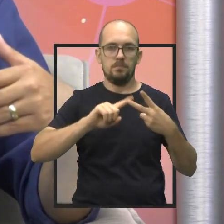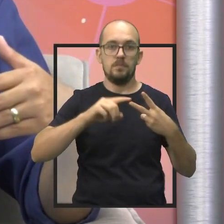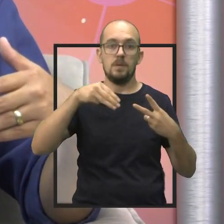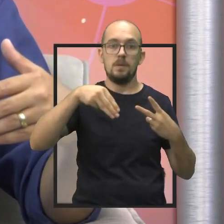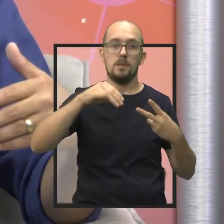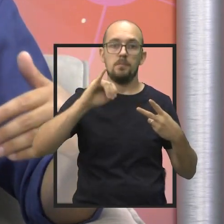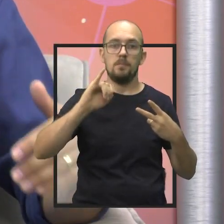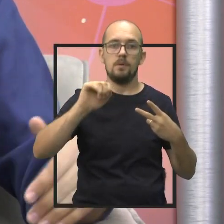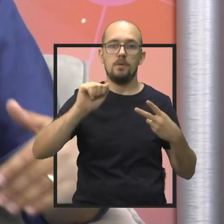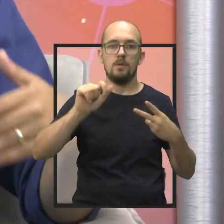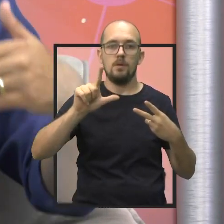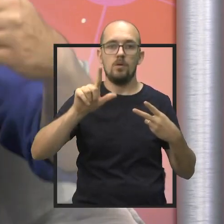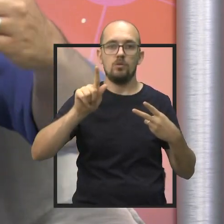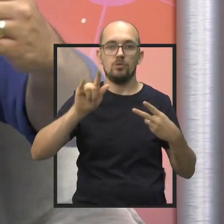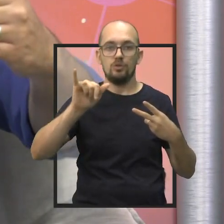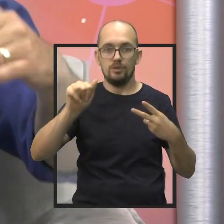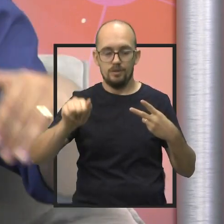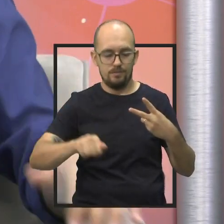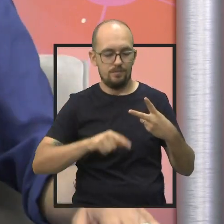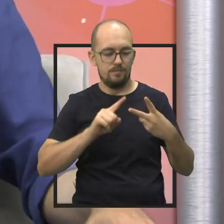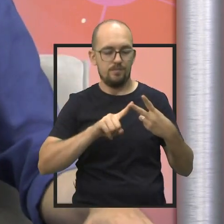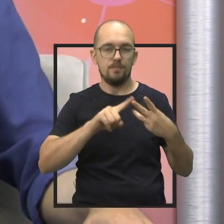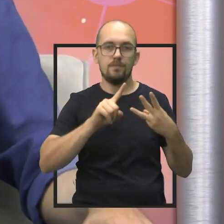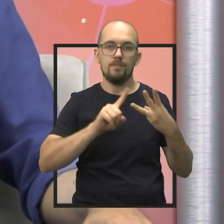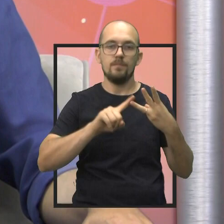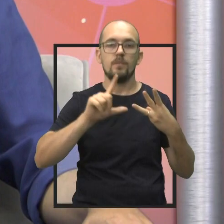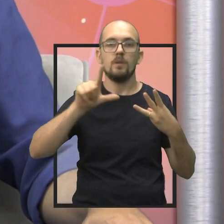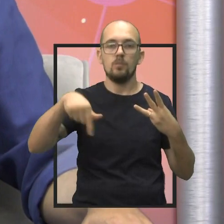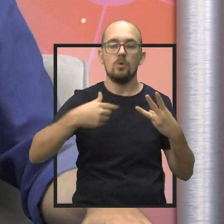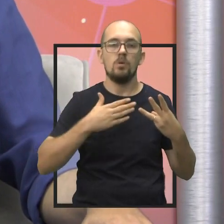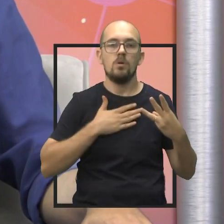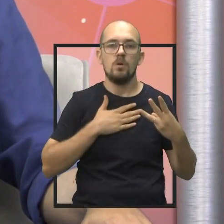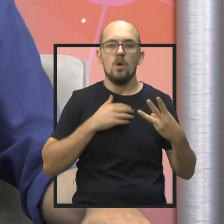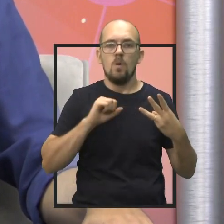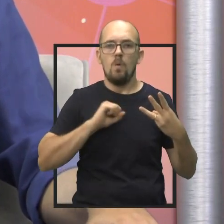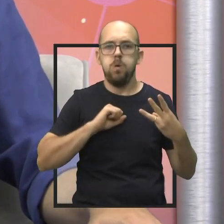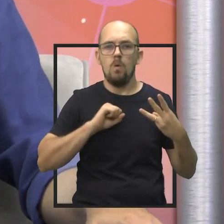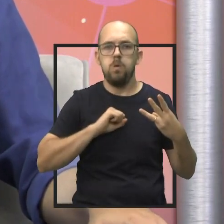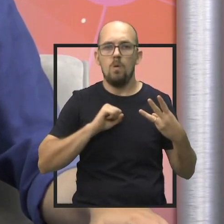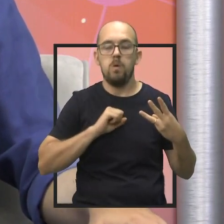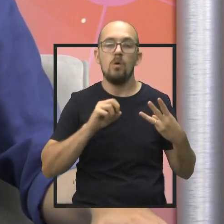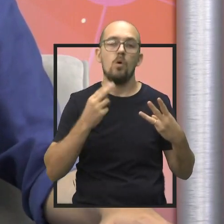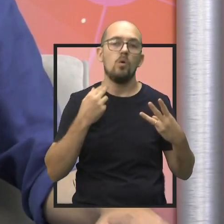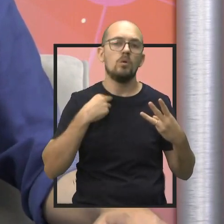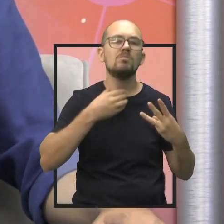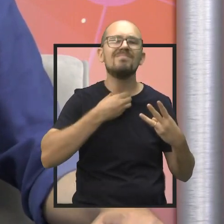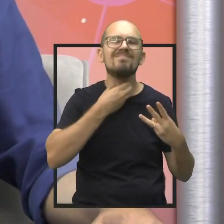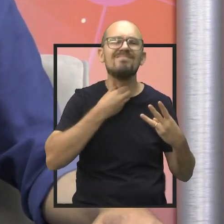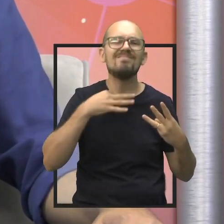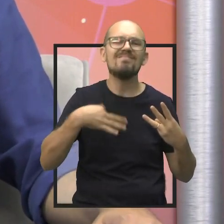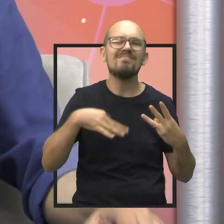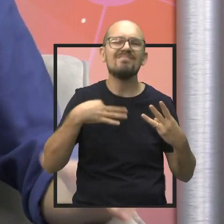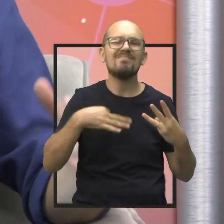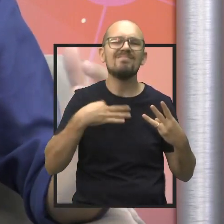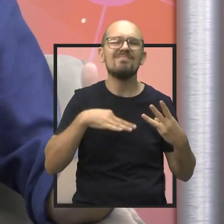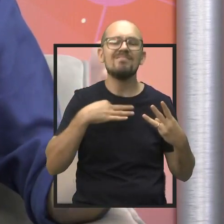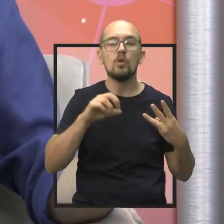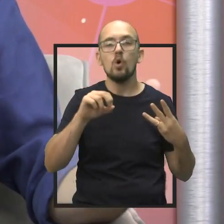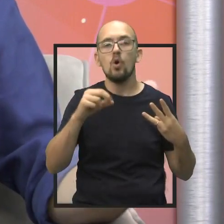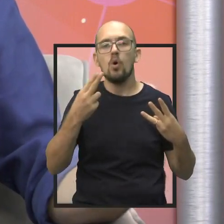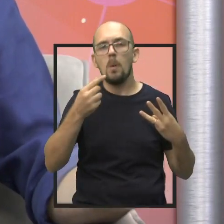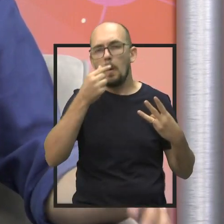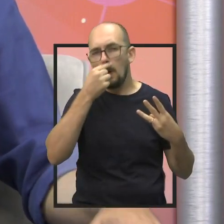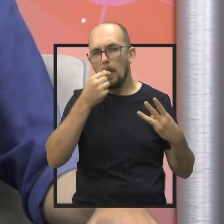segundo sintoma, né? E aí vem depois os sintomas respiratórios, como tosse, dor de garganta, coriza, espirros, né? É uma